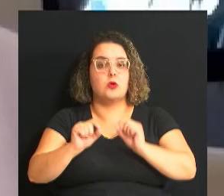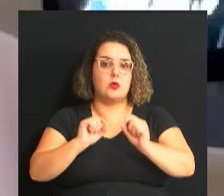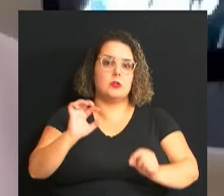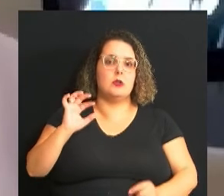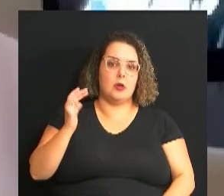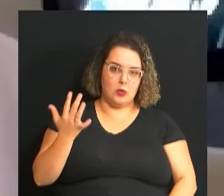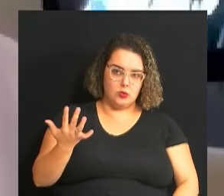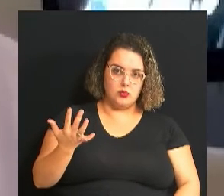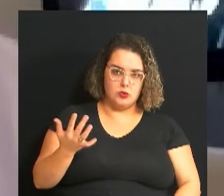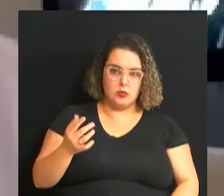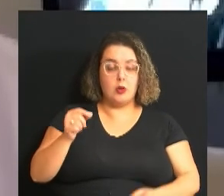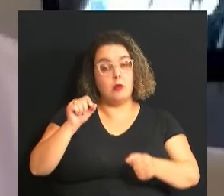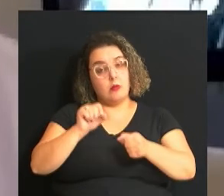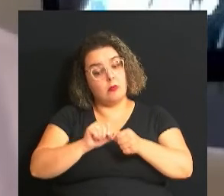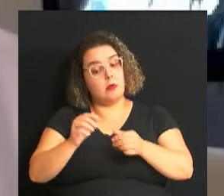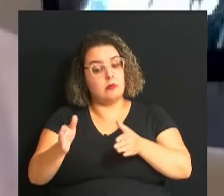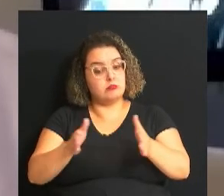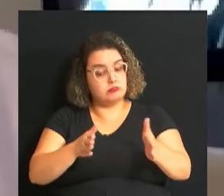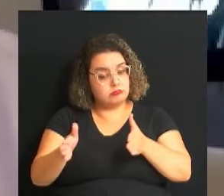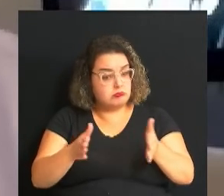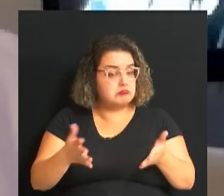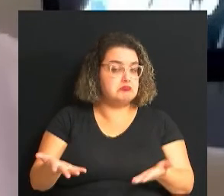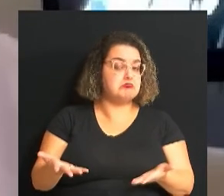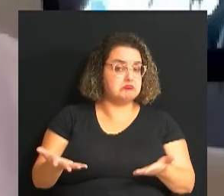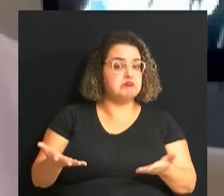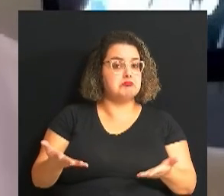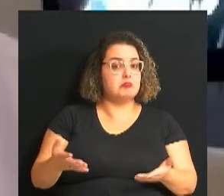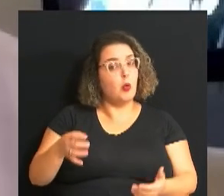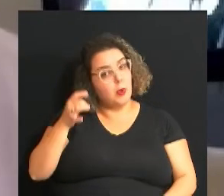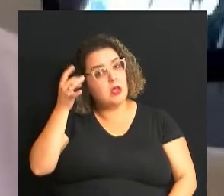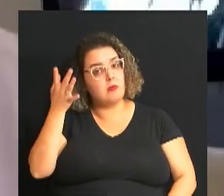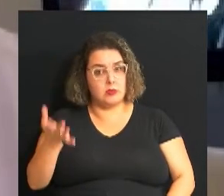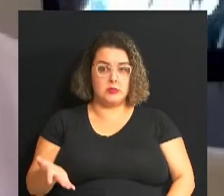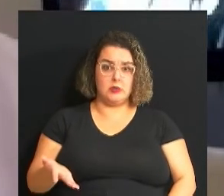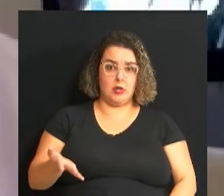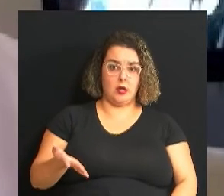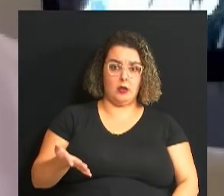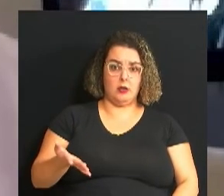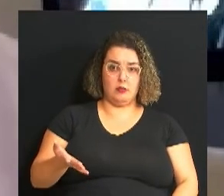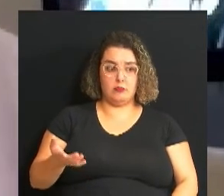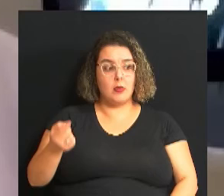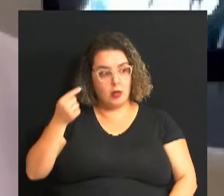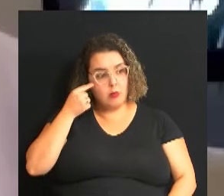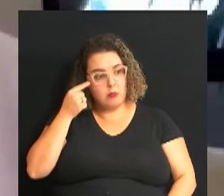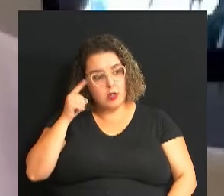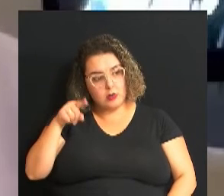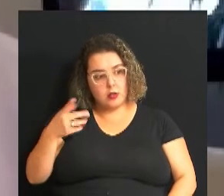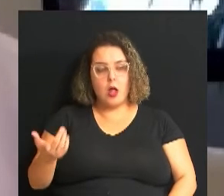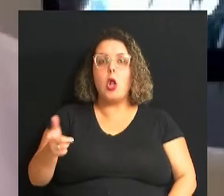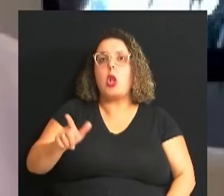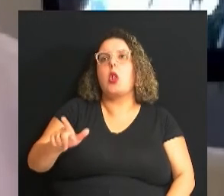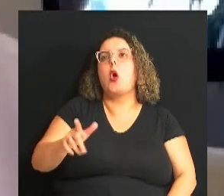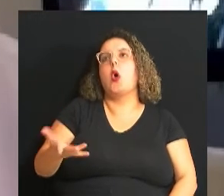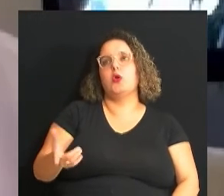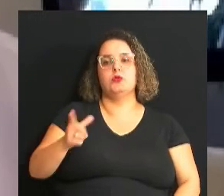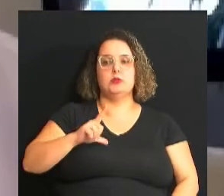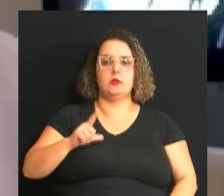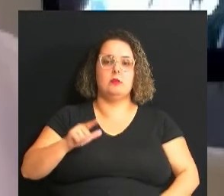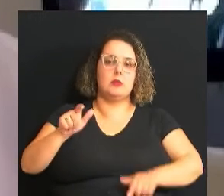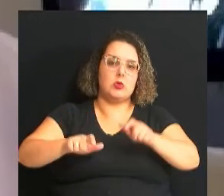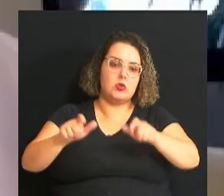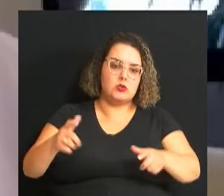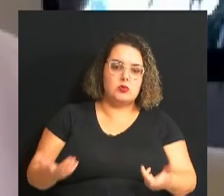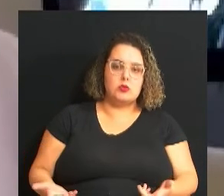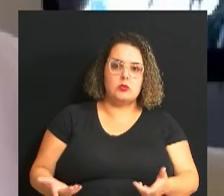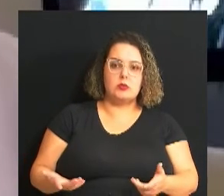você passa por aquela dificuldade com mais facilidade. É assim que eu penso. É claro que tem pessoas que